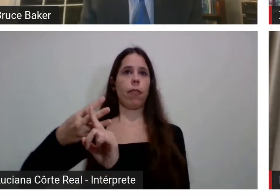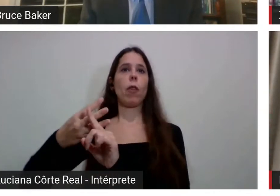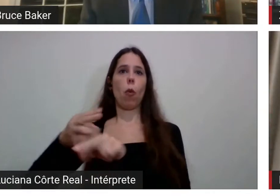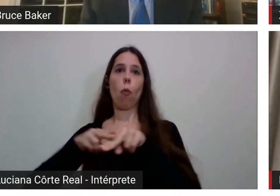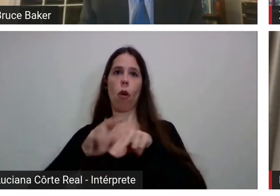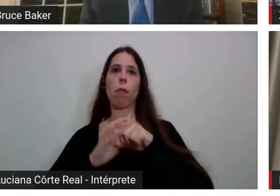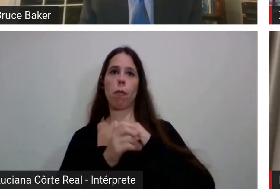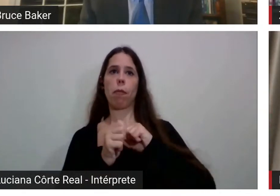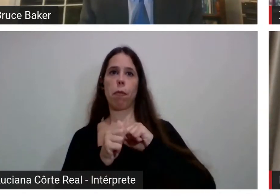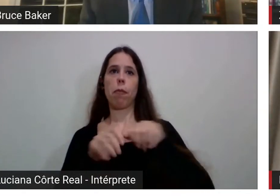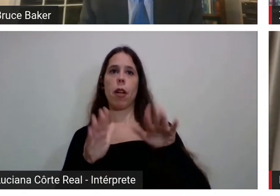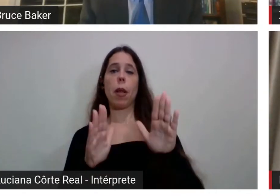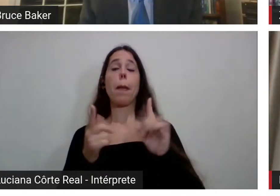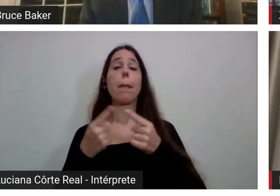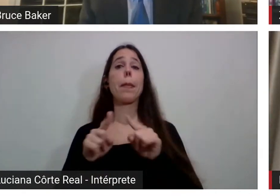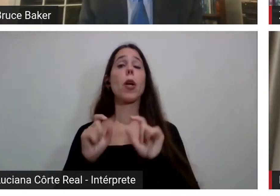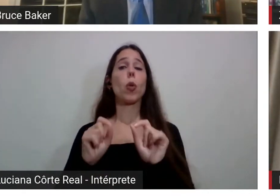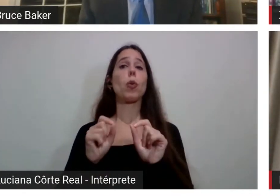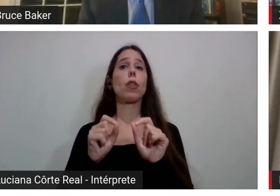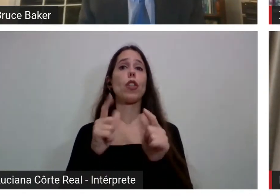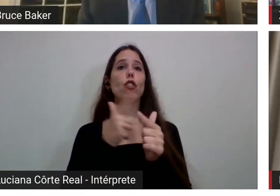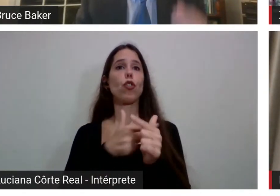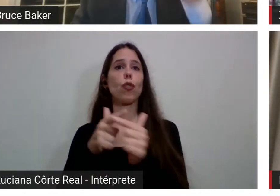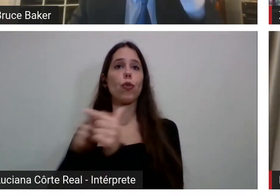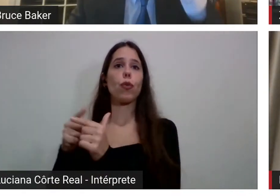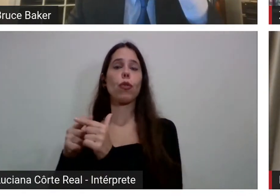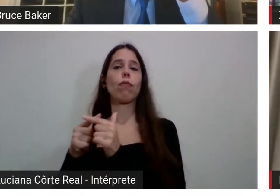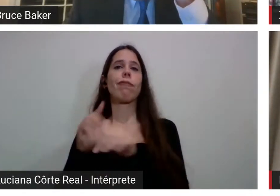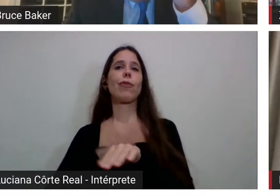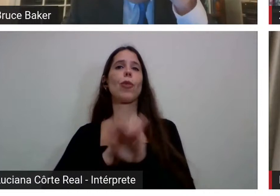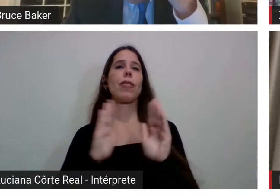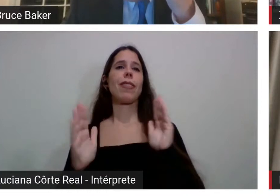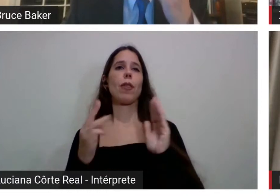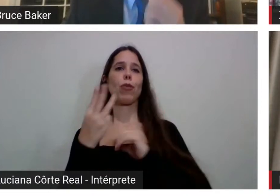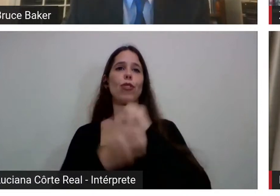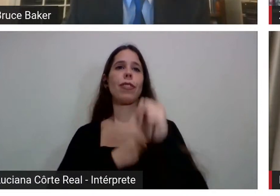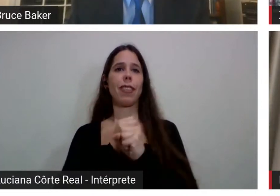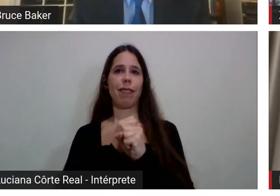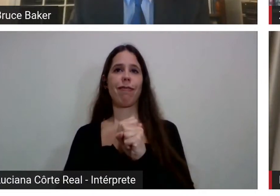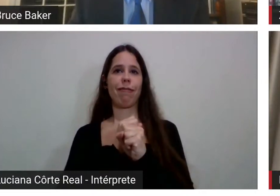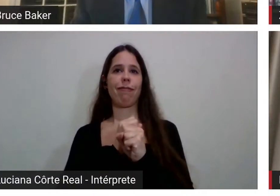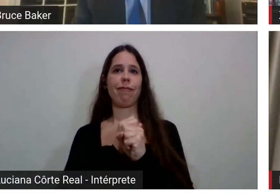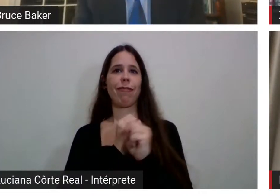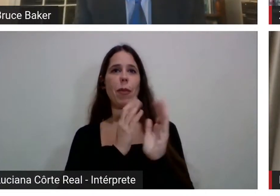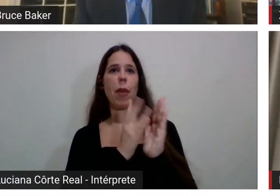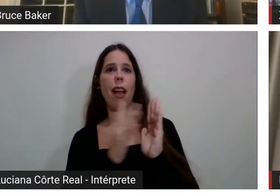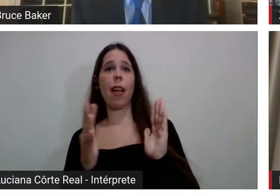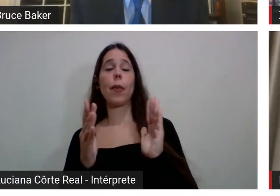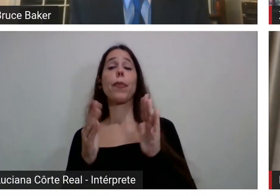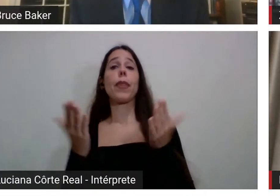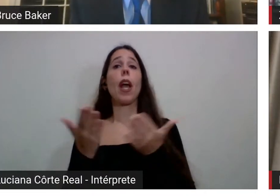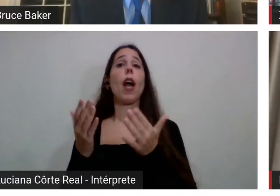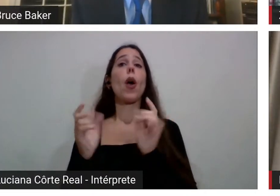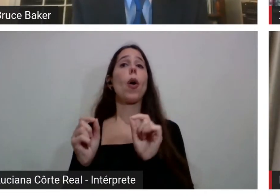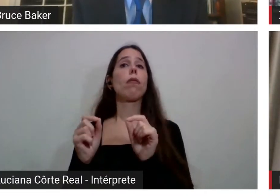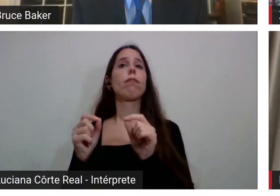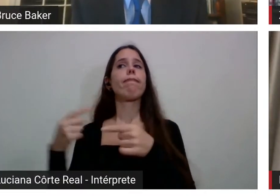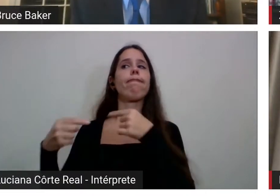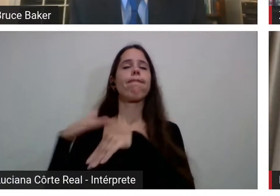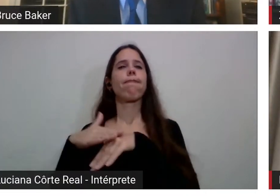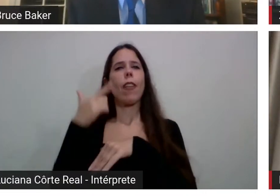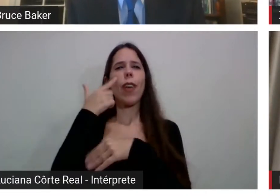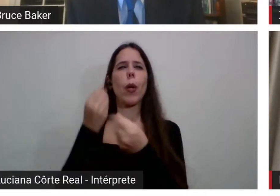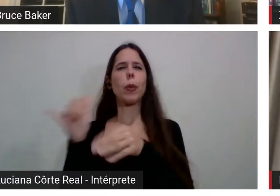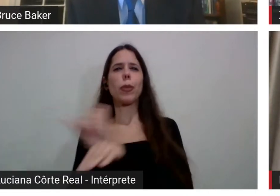de 3 anos. E a questão agora está sendo discutida como é que o governo federal pode